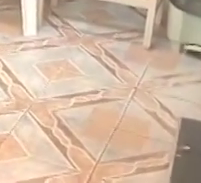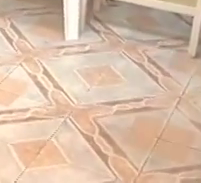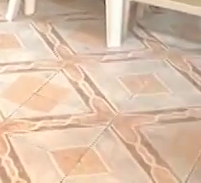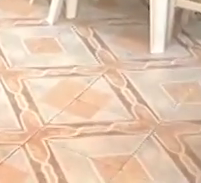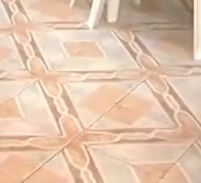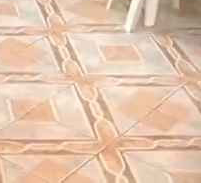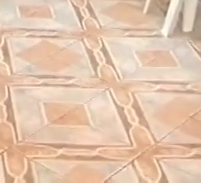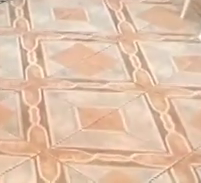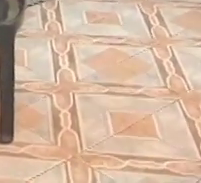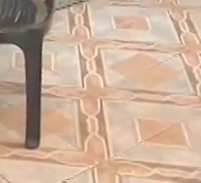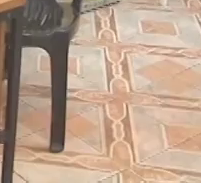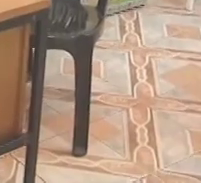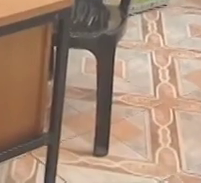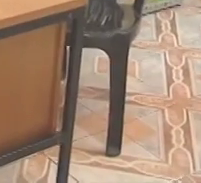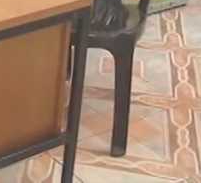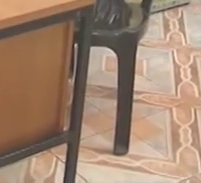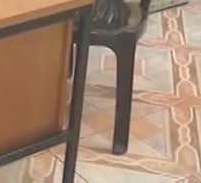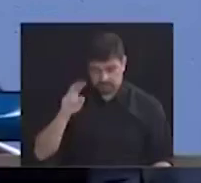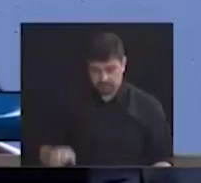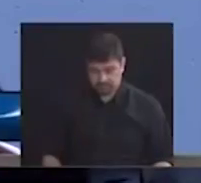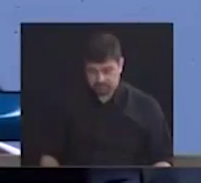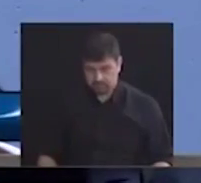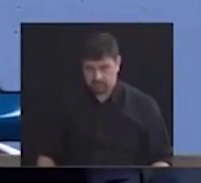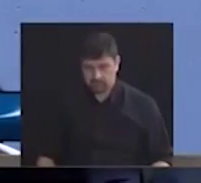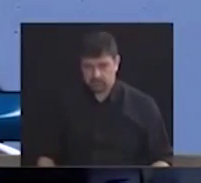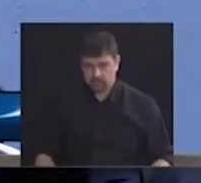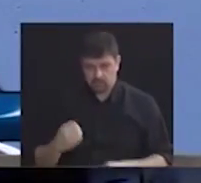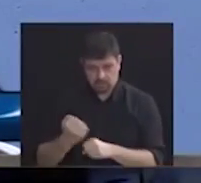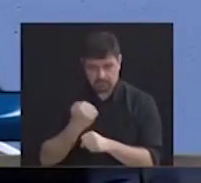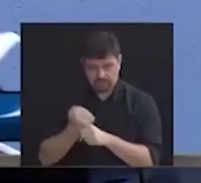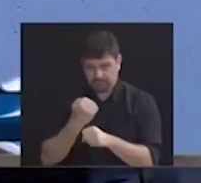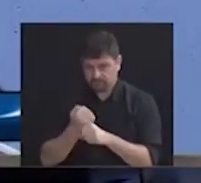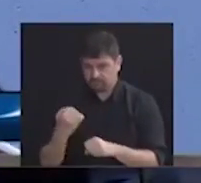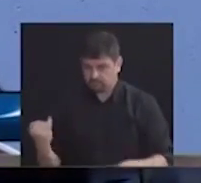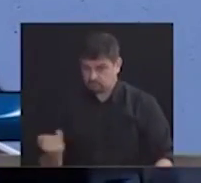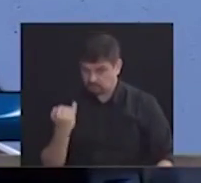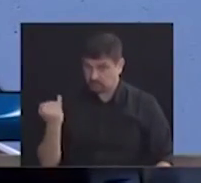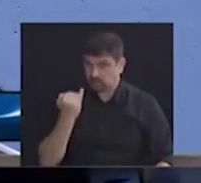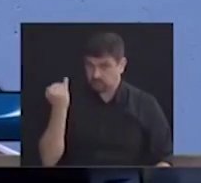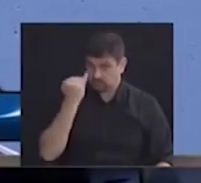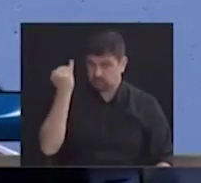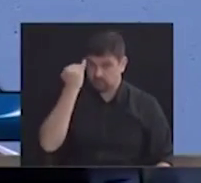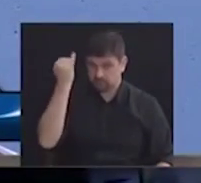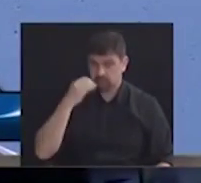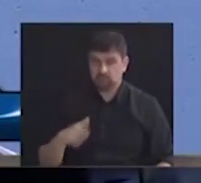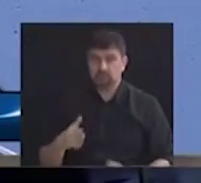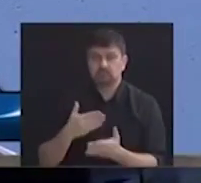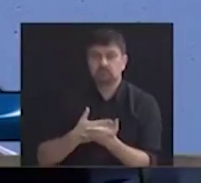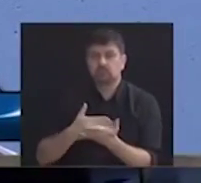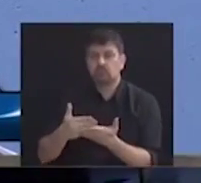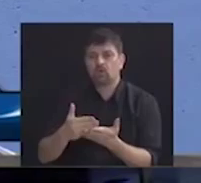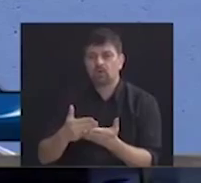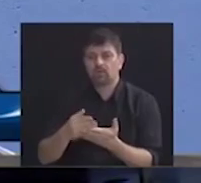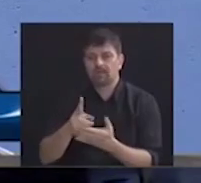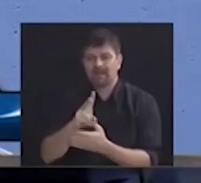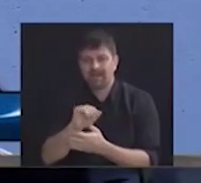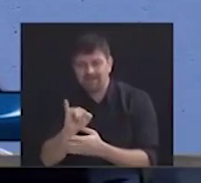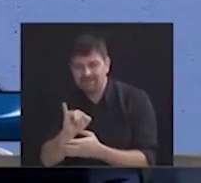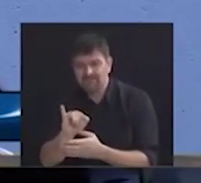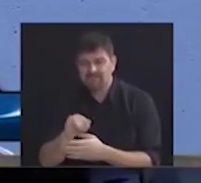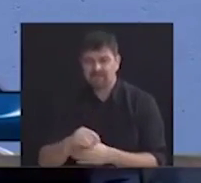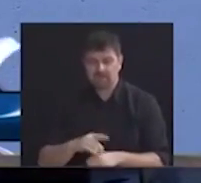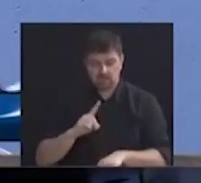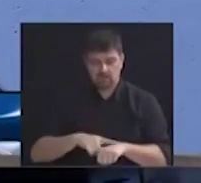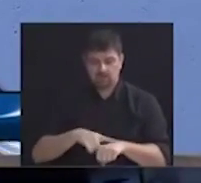dos bairros São José e Campo Grande. Que são obras que vão ser iniciadas num prazo